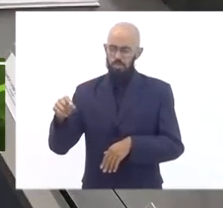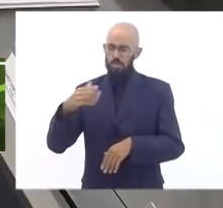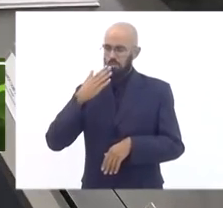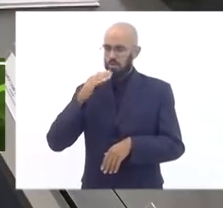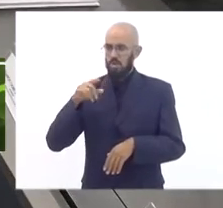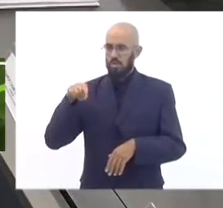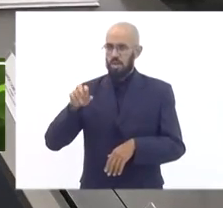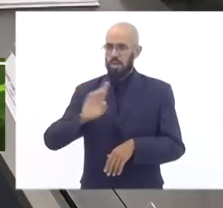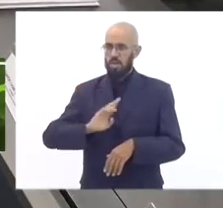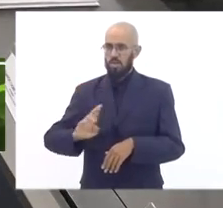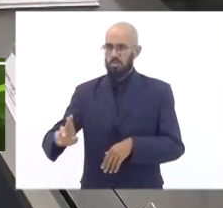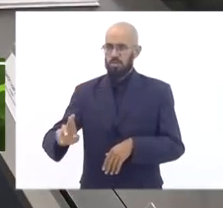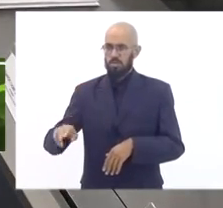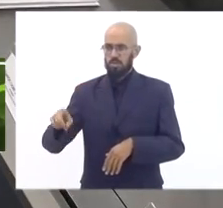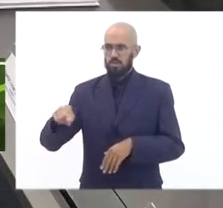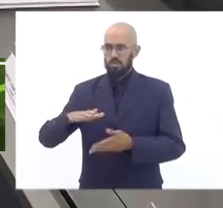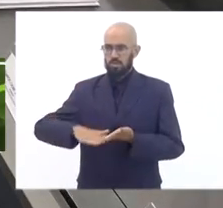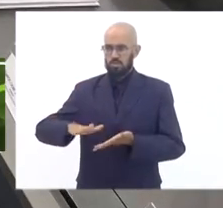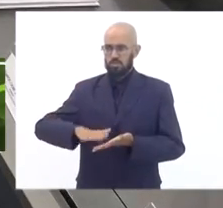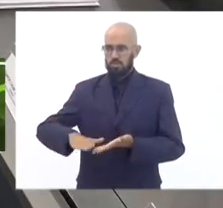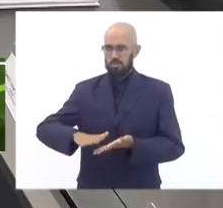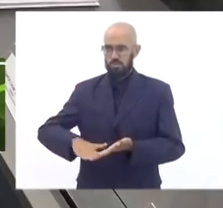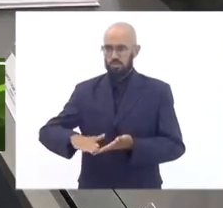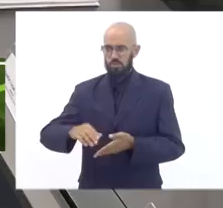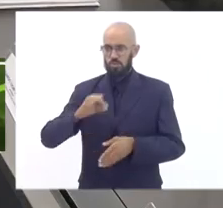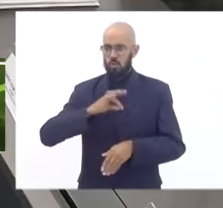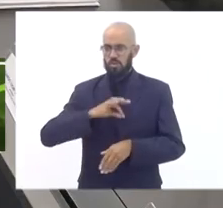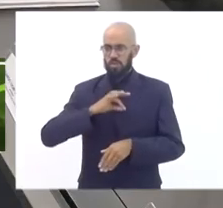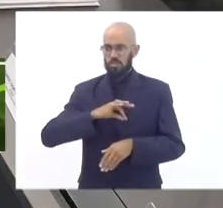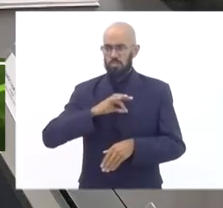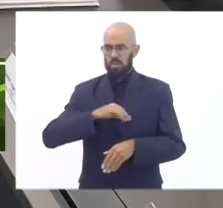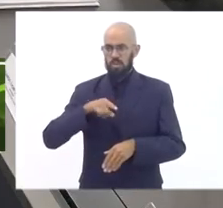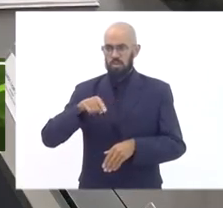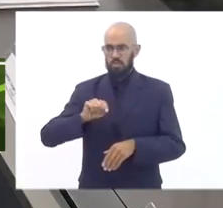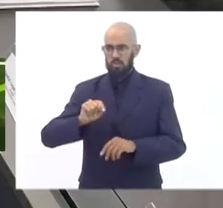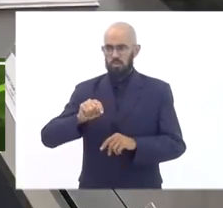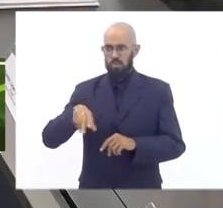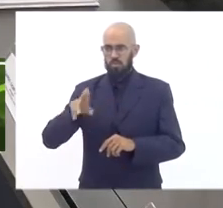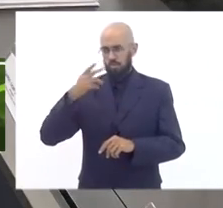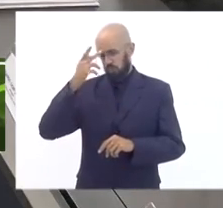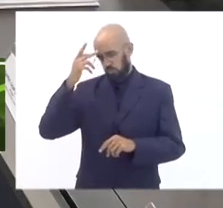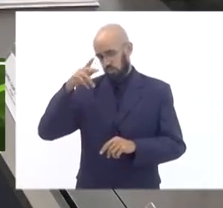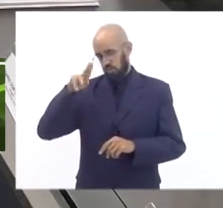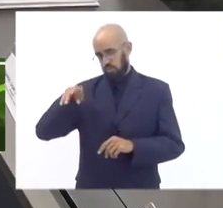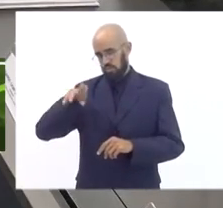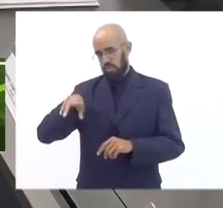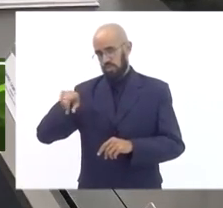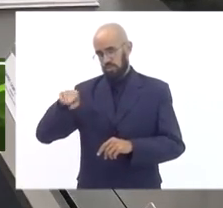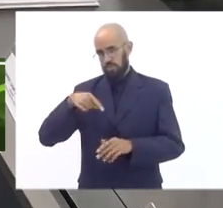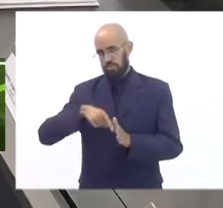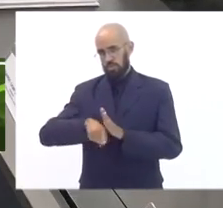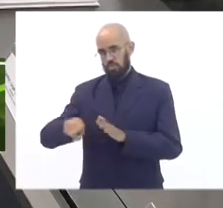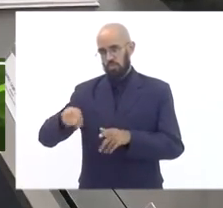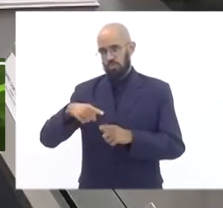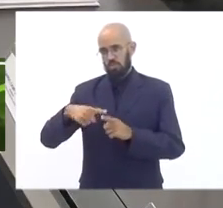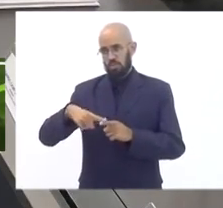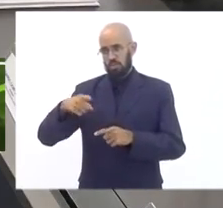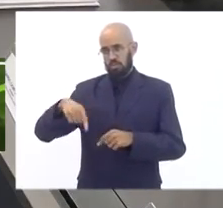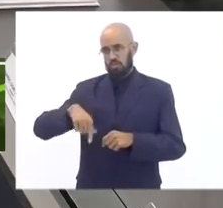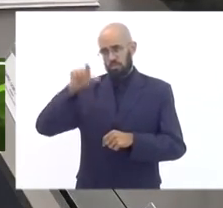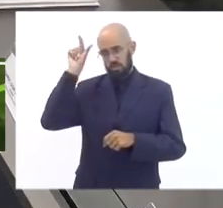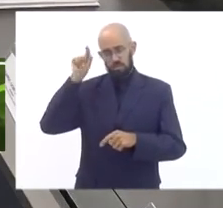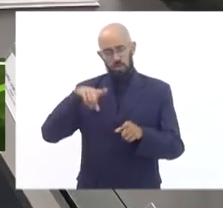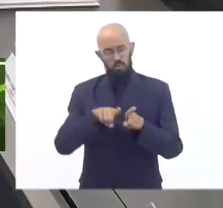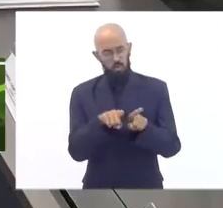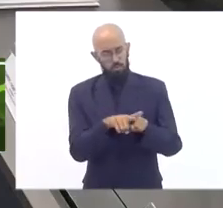despesas com o transporte ferroviário no orçamento médio do usuário do modal? E tem algum estudo? Porque tu pergunta, porque está na linha que o Luiz Paulo perguntou,